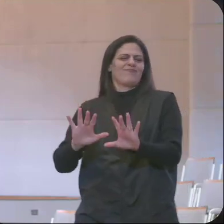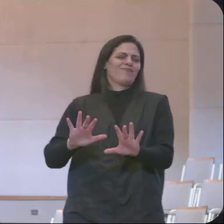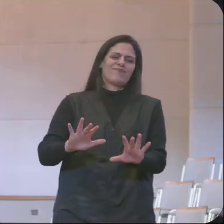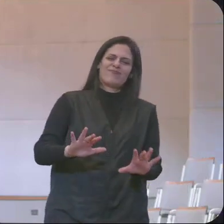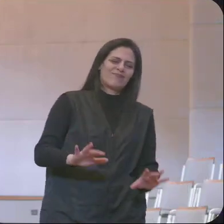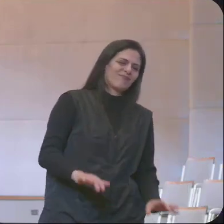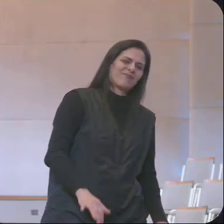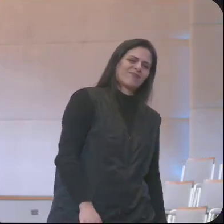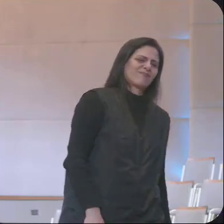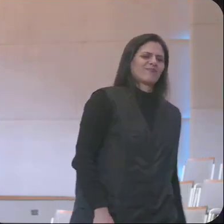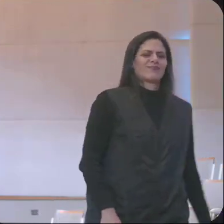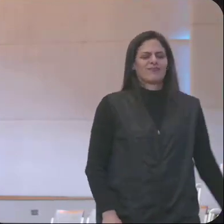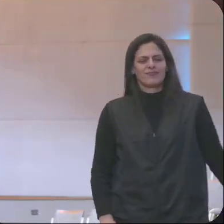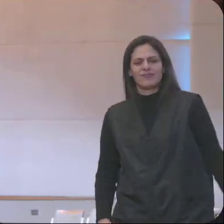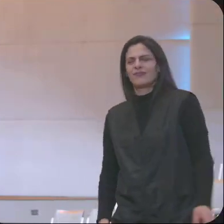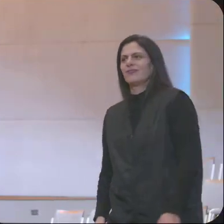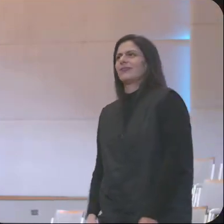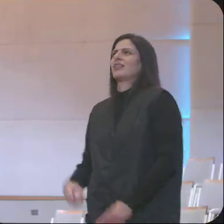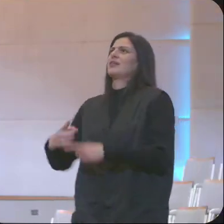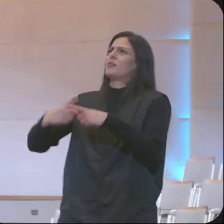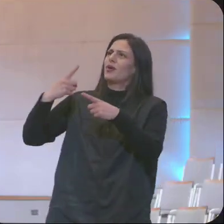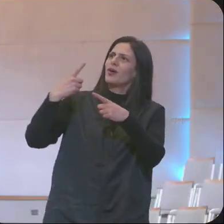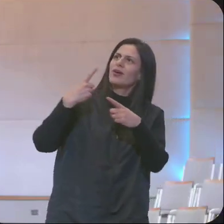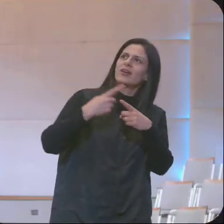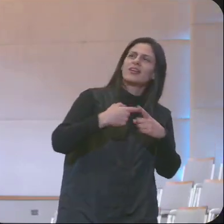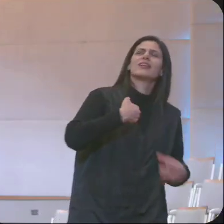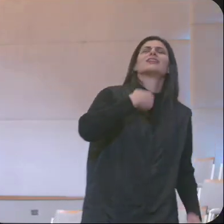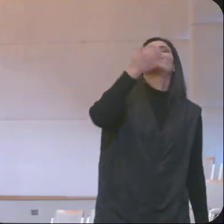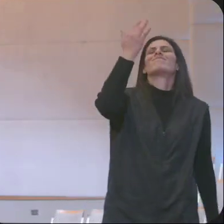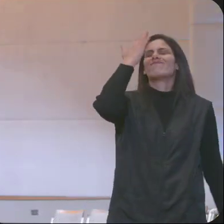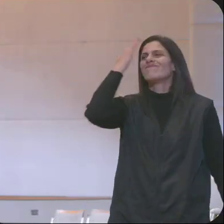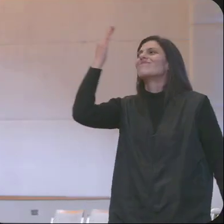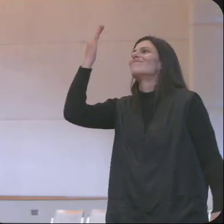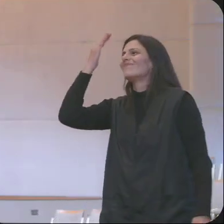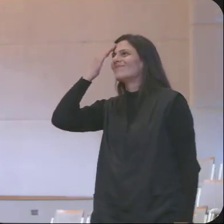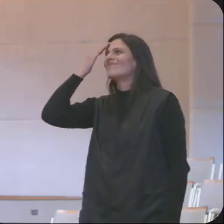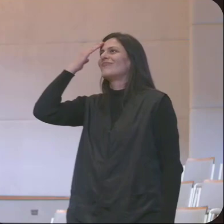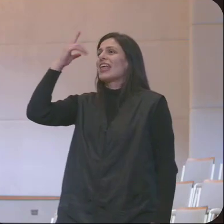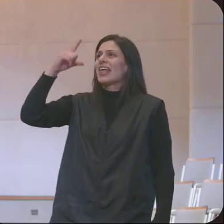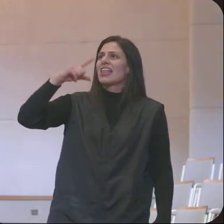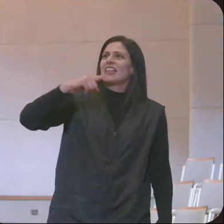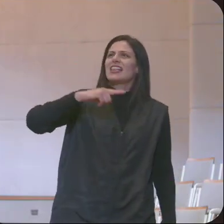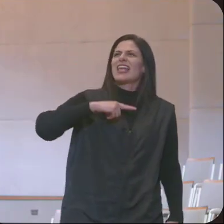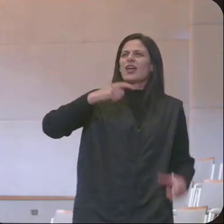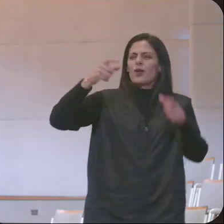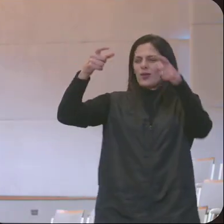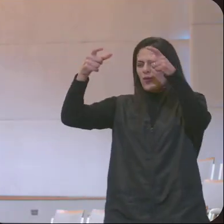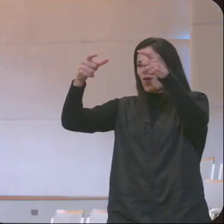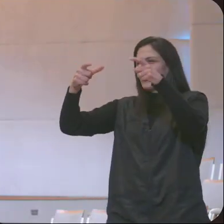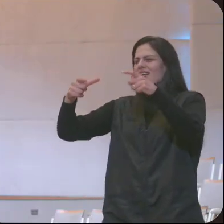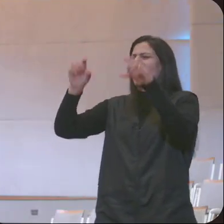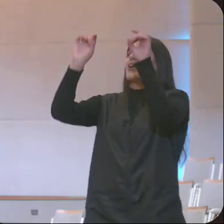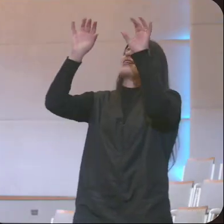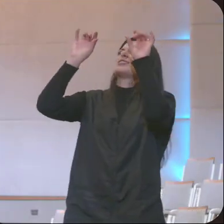aqui, pois eu sei há um lugar que